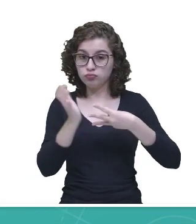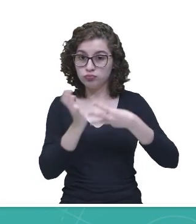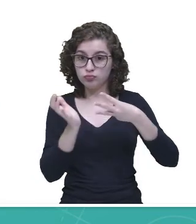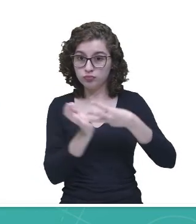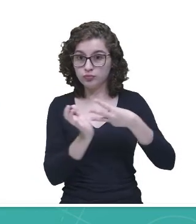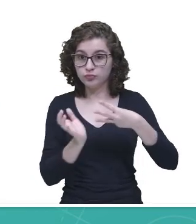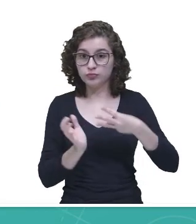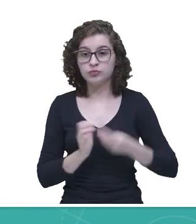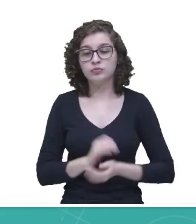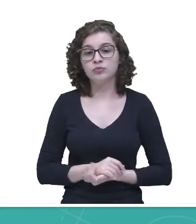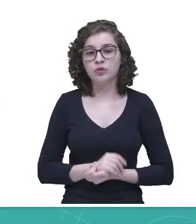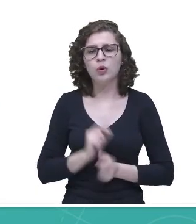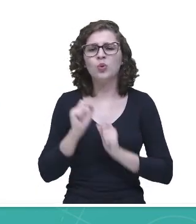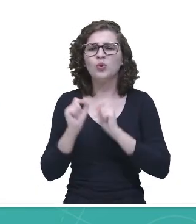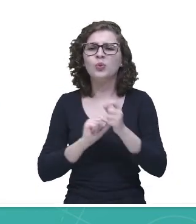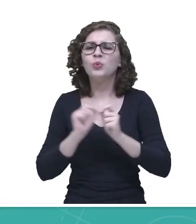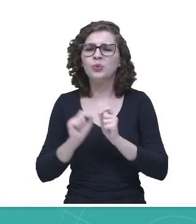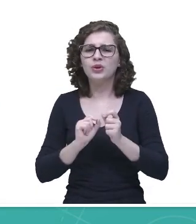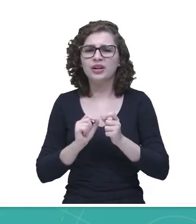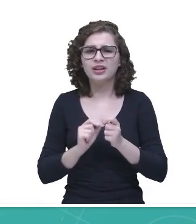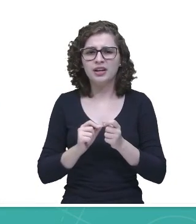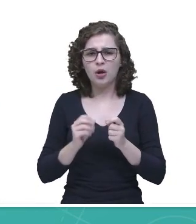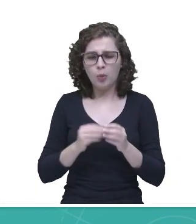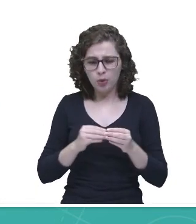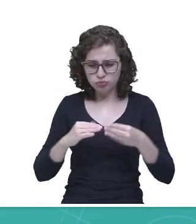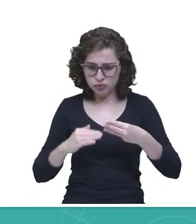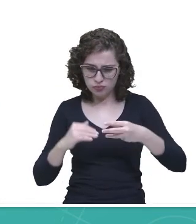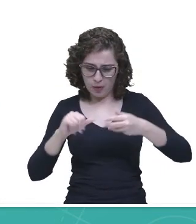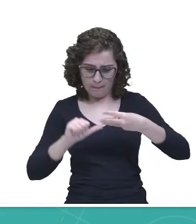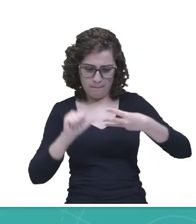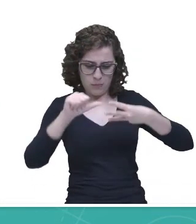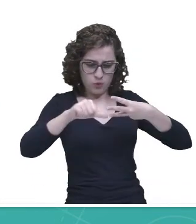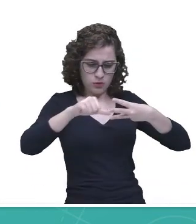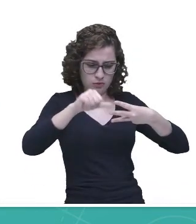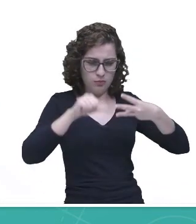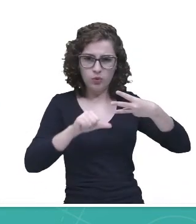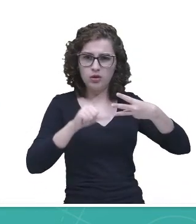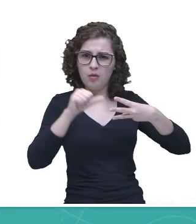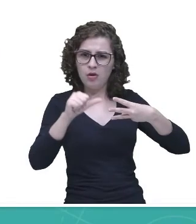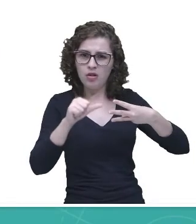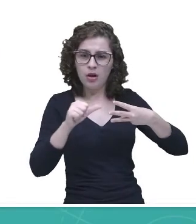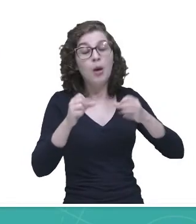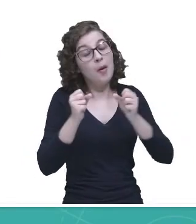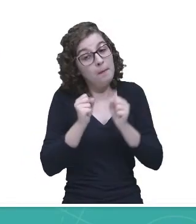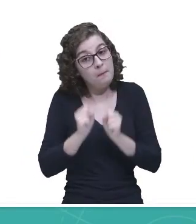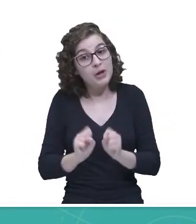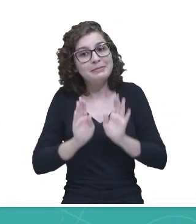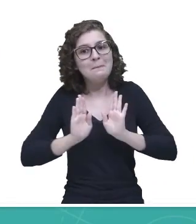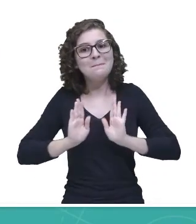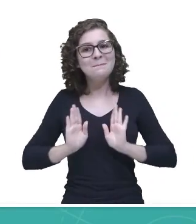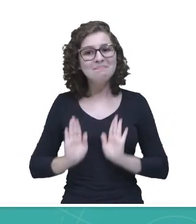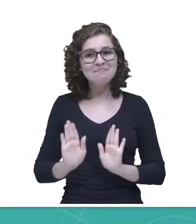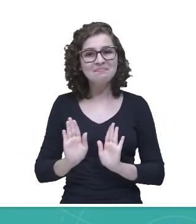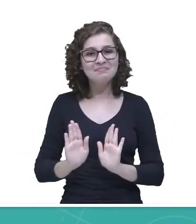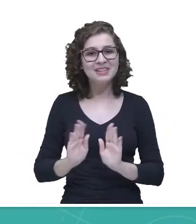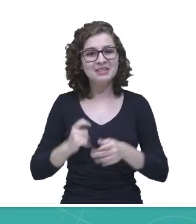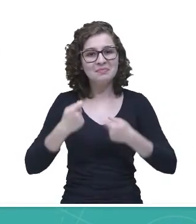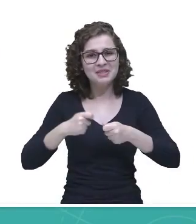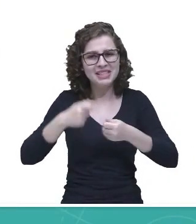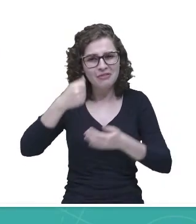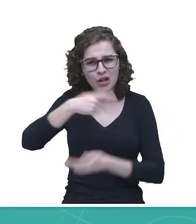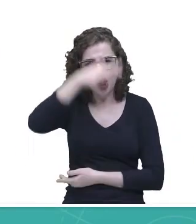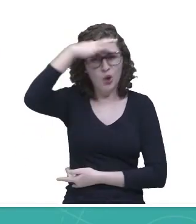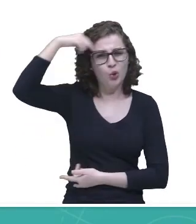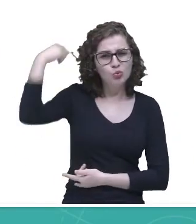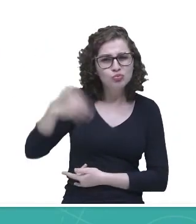Ou seja, professor, eu podia sair de uma classe para outra? Gente, podia, mas ia ter que ralar um